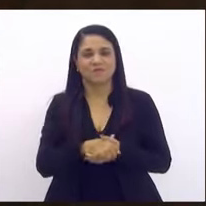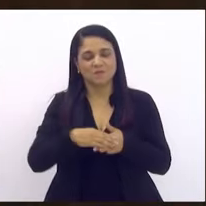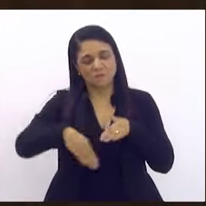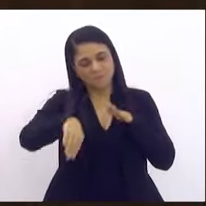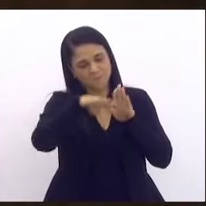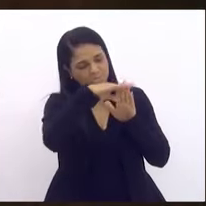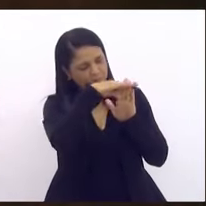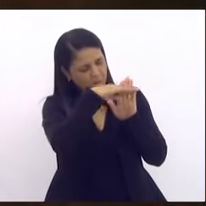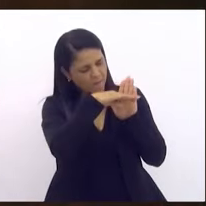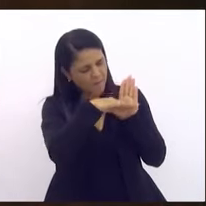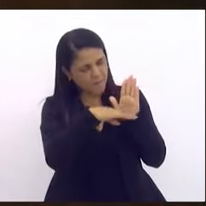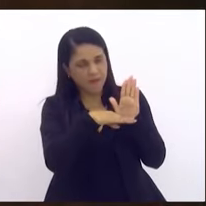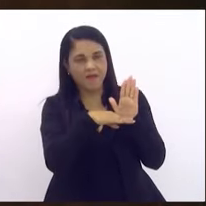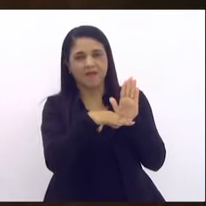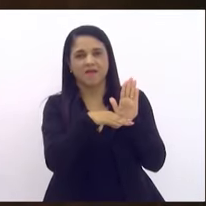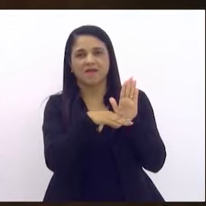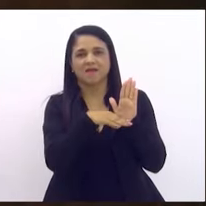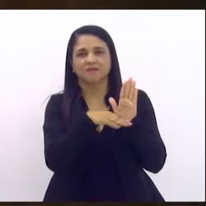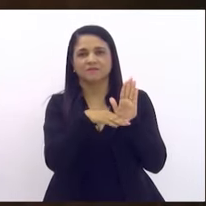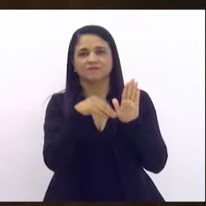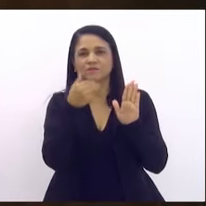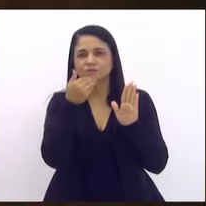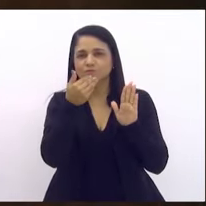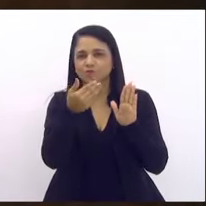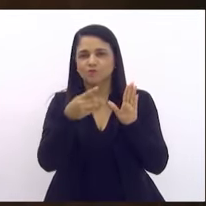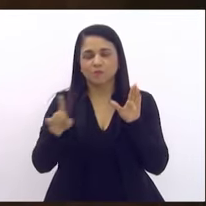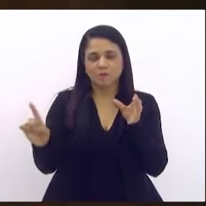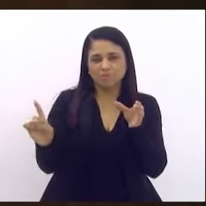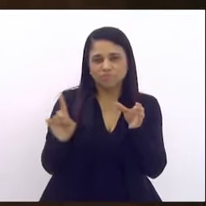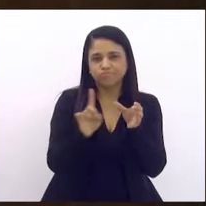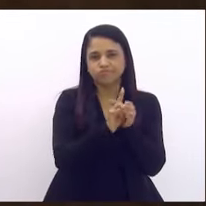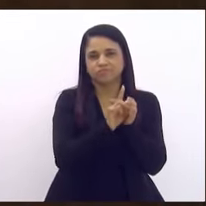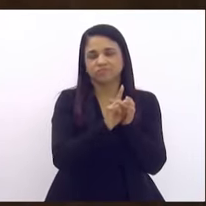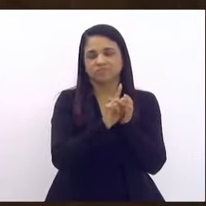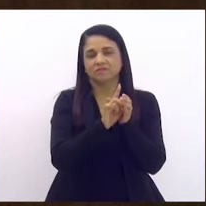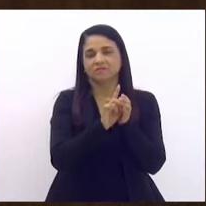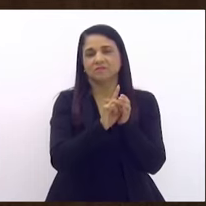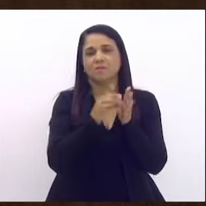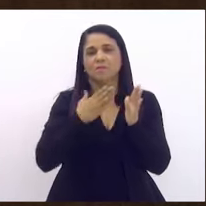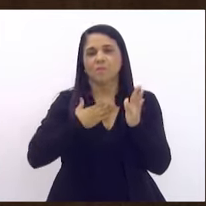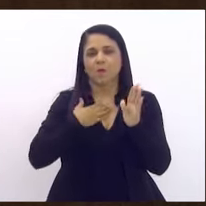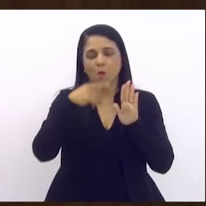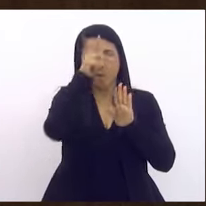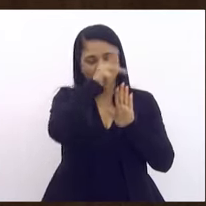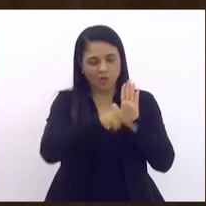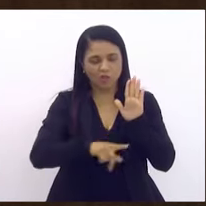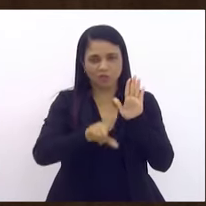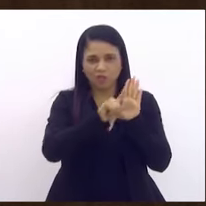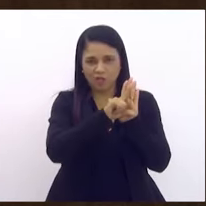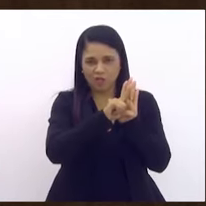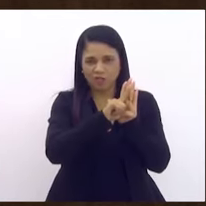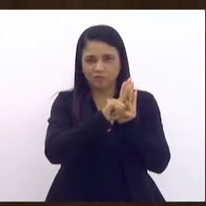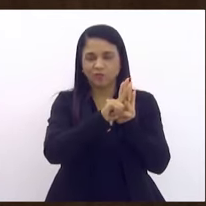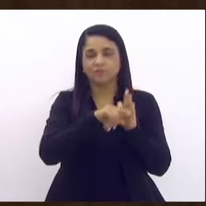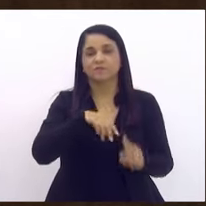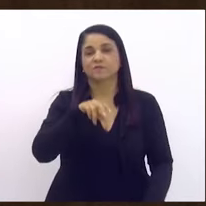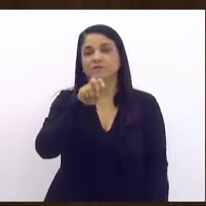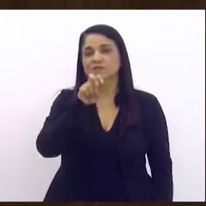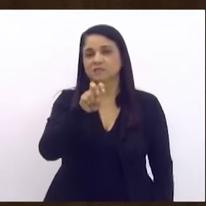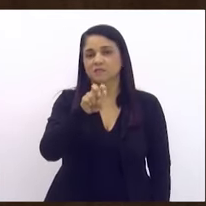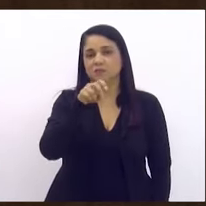pauta tô pedindo aqui um requerimento de inclusão na ordem do dia do meu projeto de lei 57